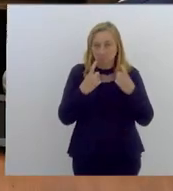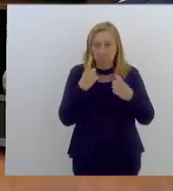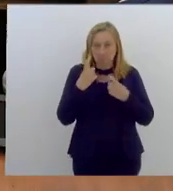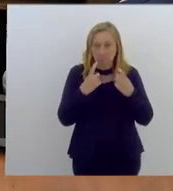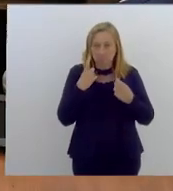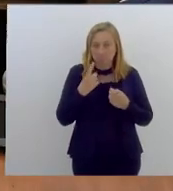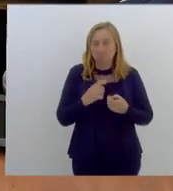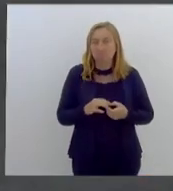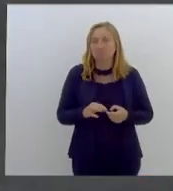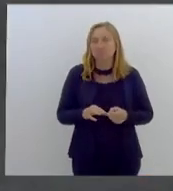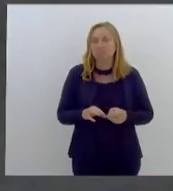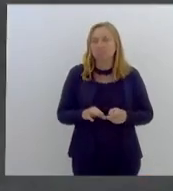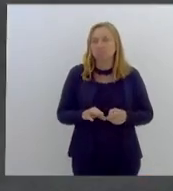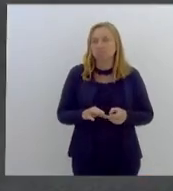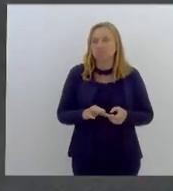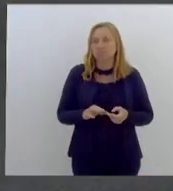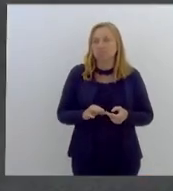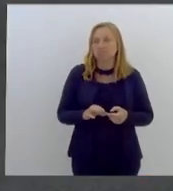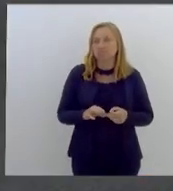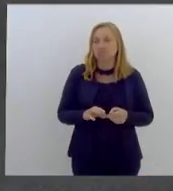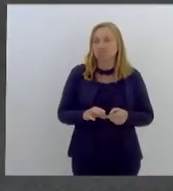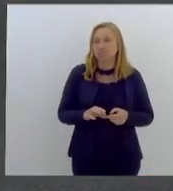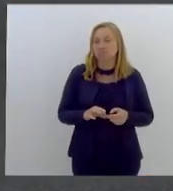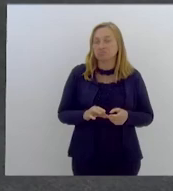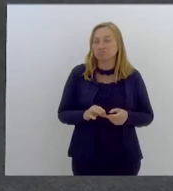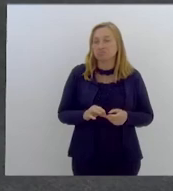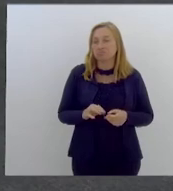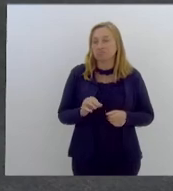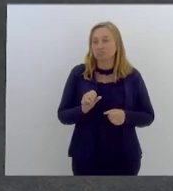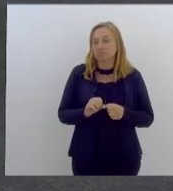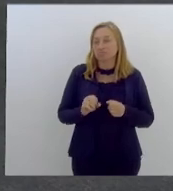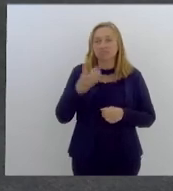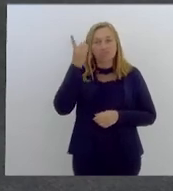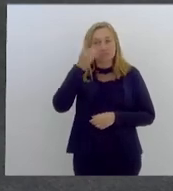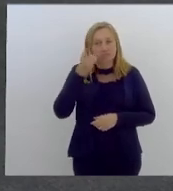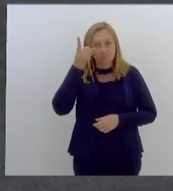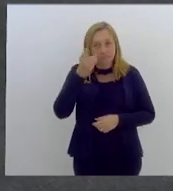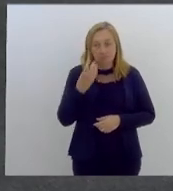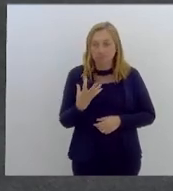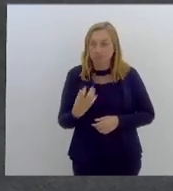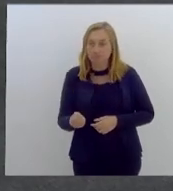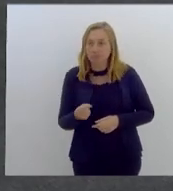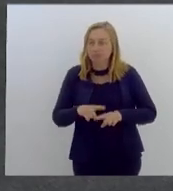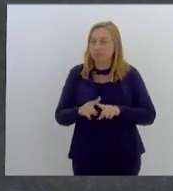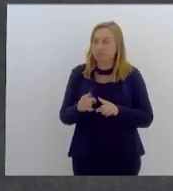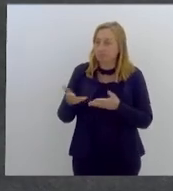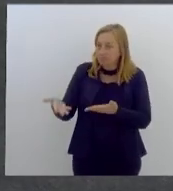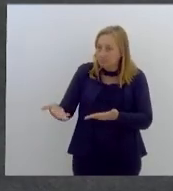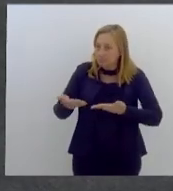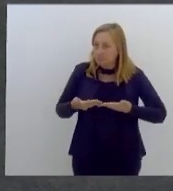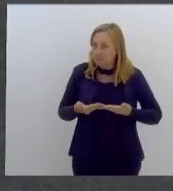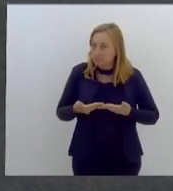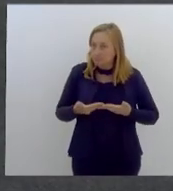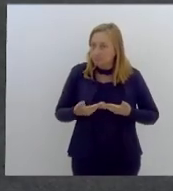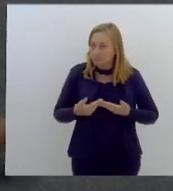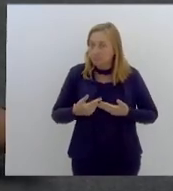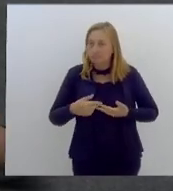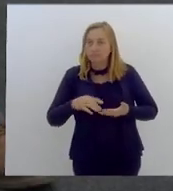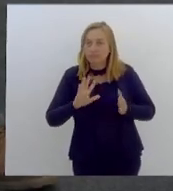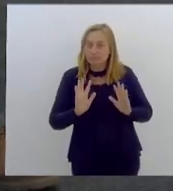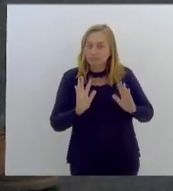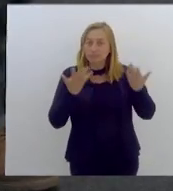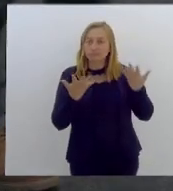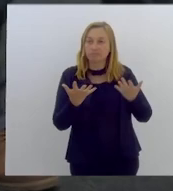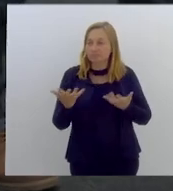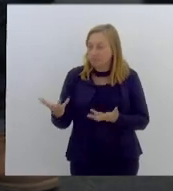preocupado em convencer o deputado Chico Machado, porque ele está convidando a gente para o baile, a gente aceita